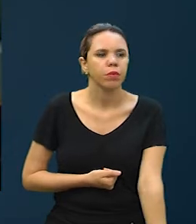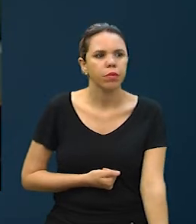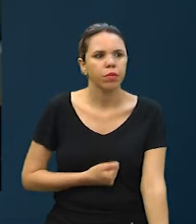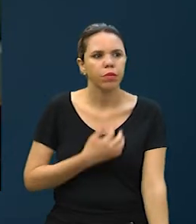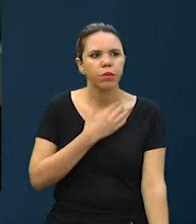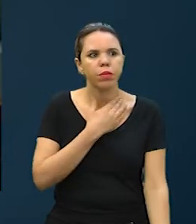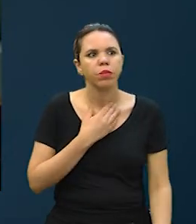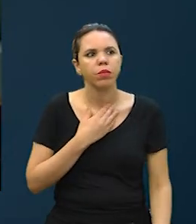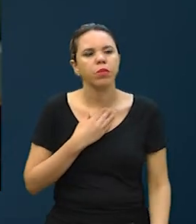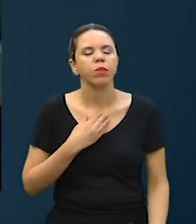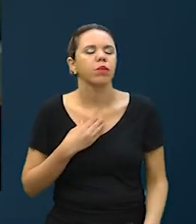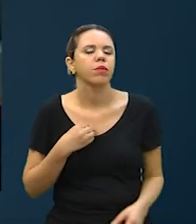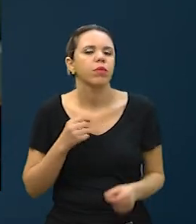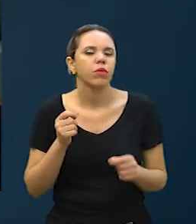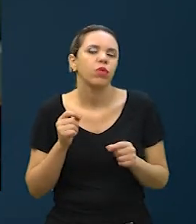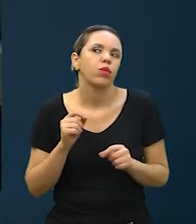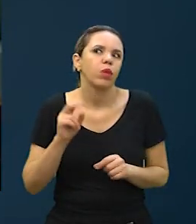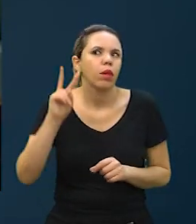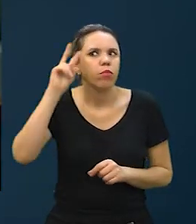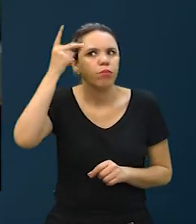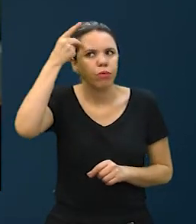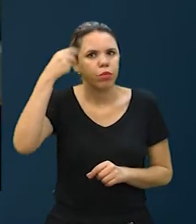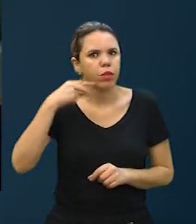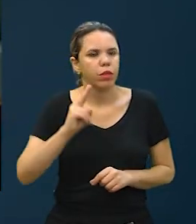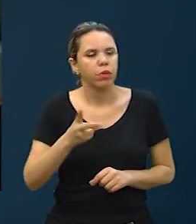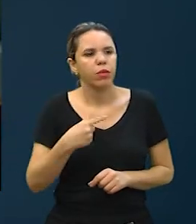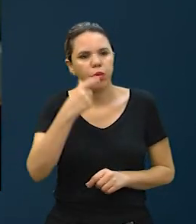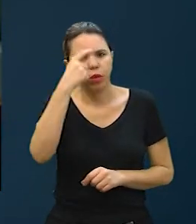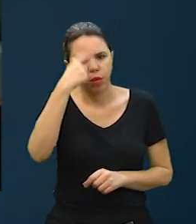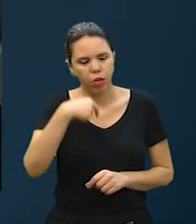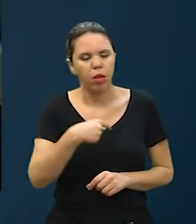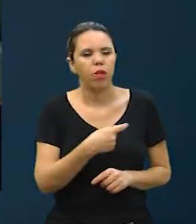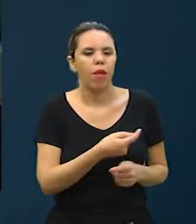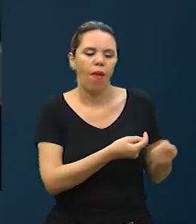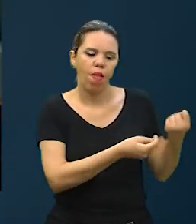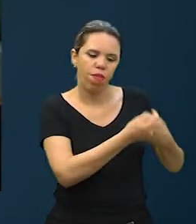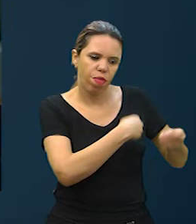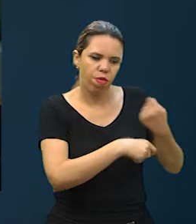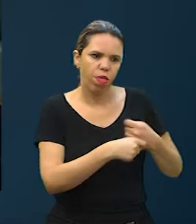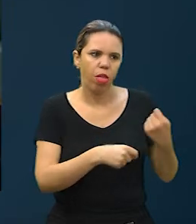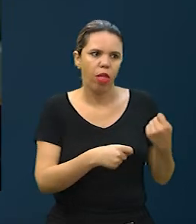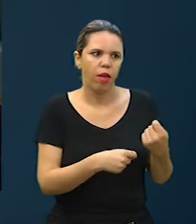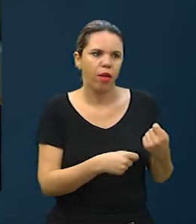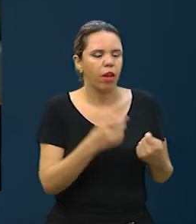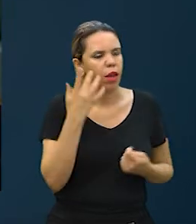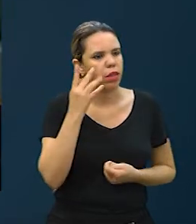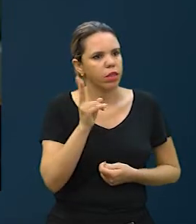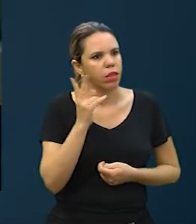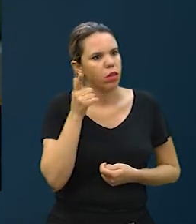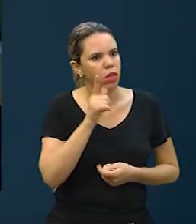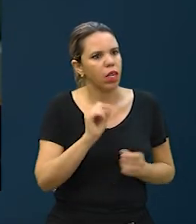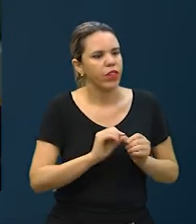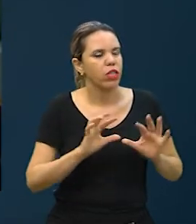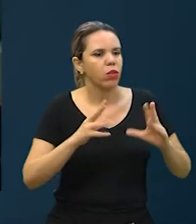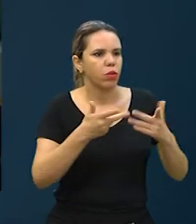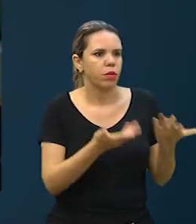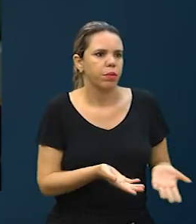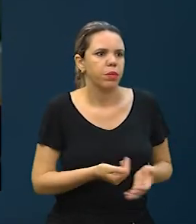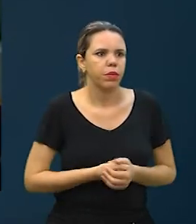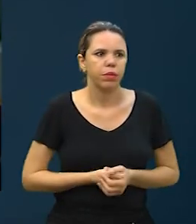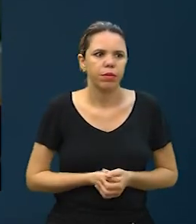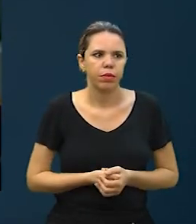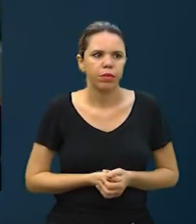Foi um choque no sentido de, eu sempre fui o cara comercial e a gente sempre acha que consegue fazer tudo,